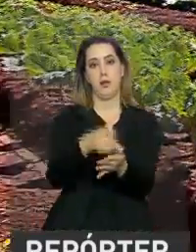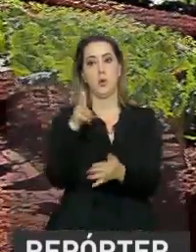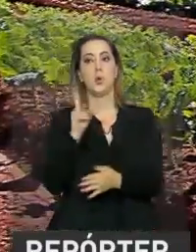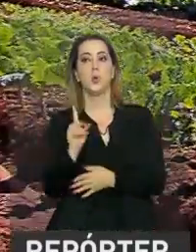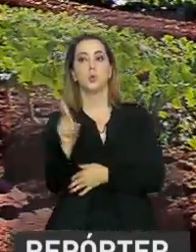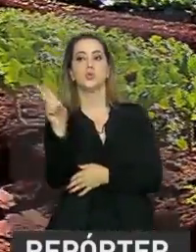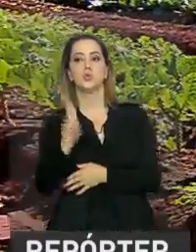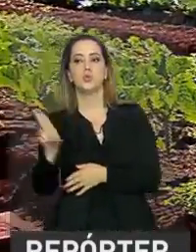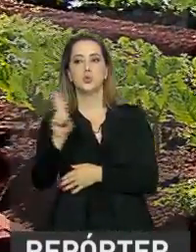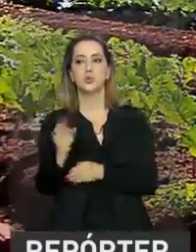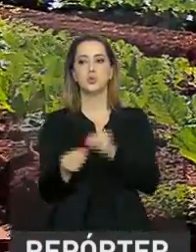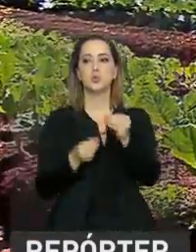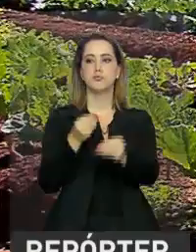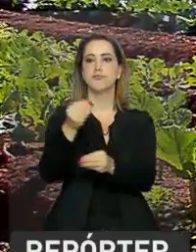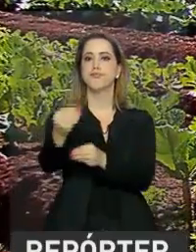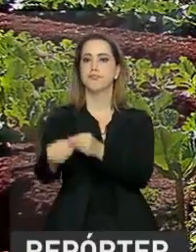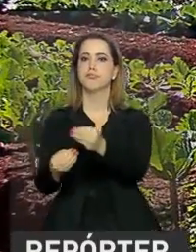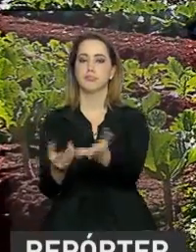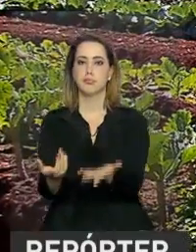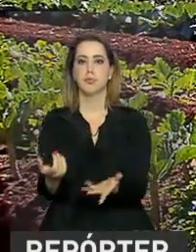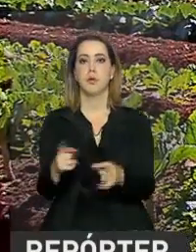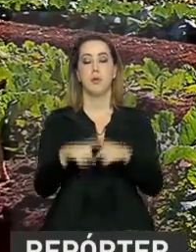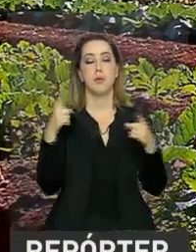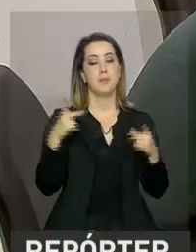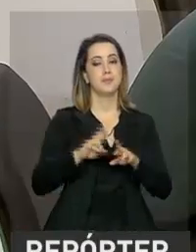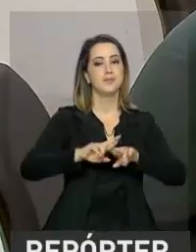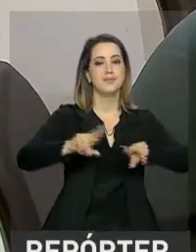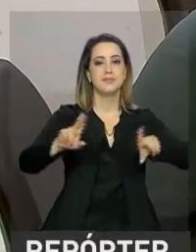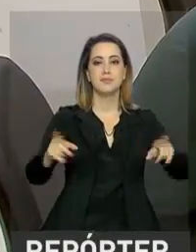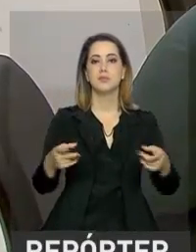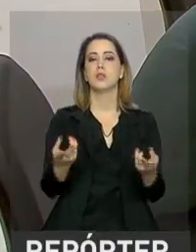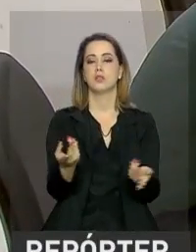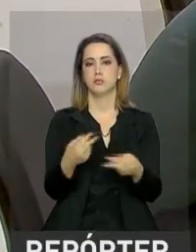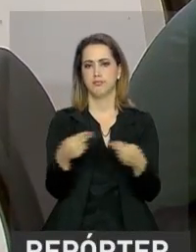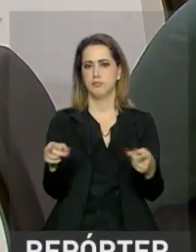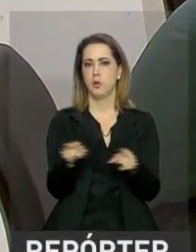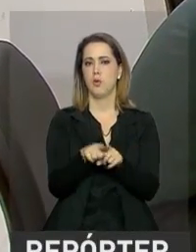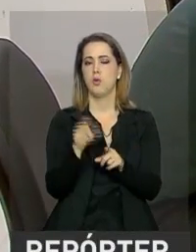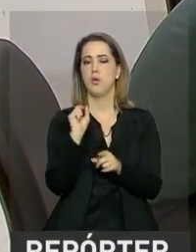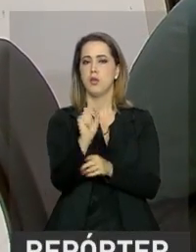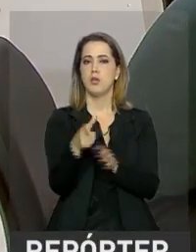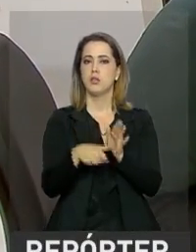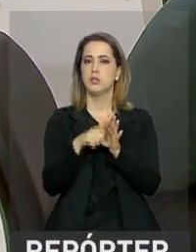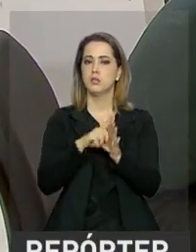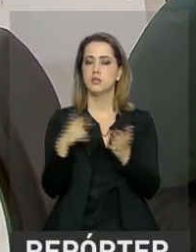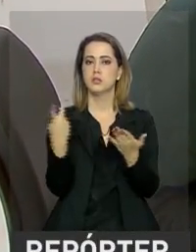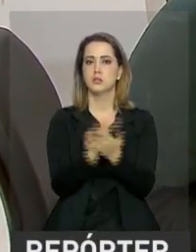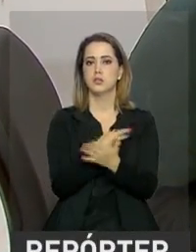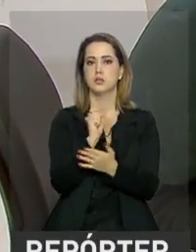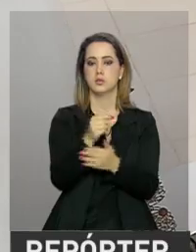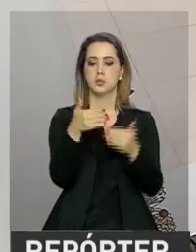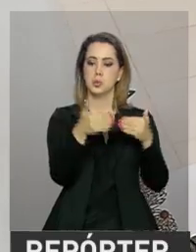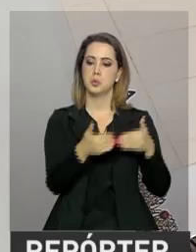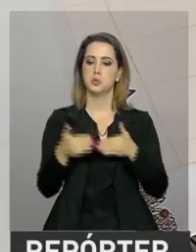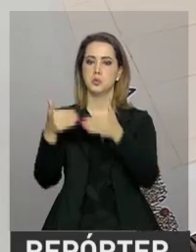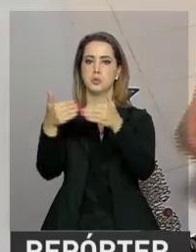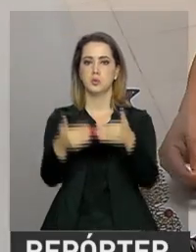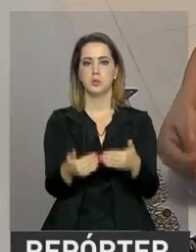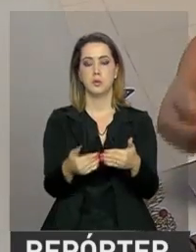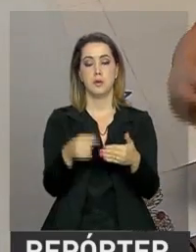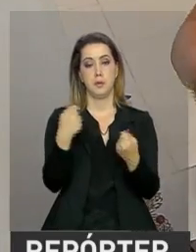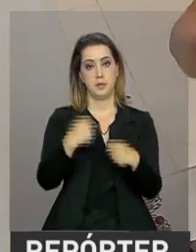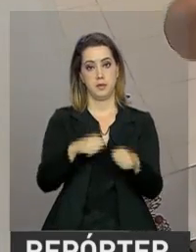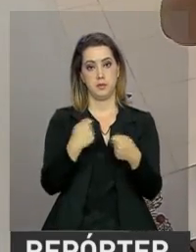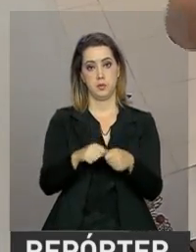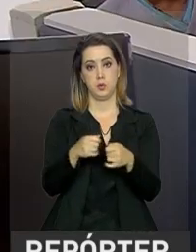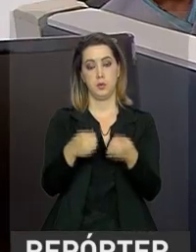uso para outras pessoas. Na maioria dos casos, os procedimentos eram feitos de forma presencial, onde o